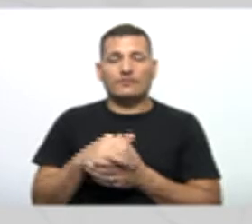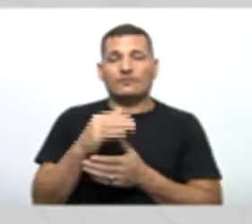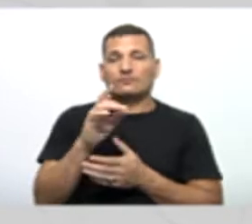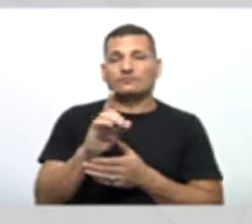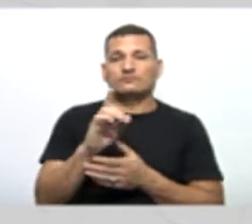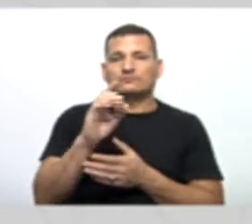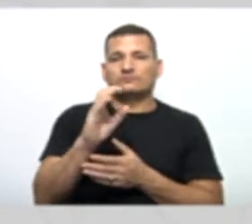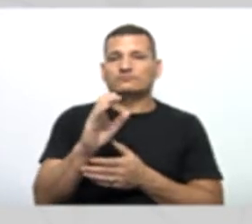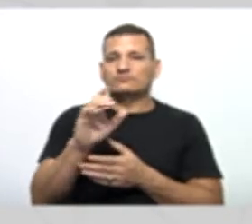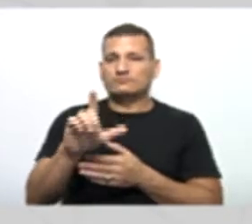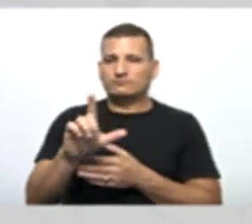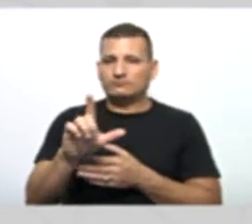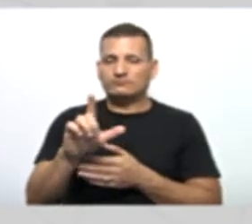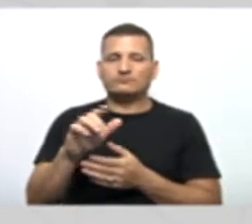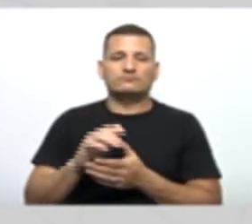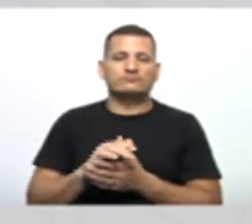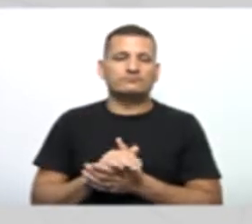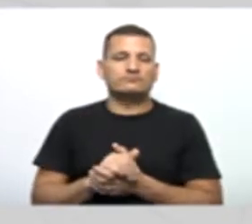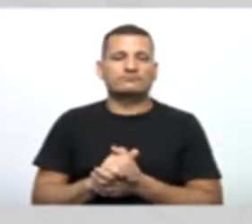com a DCL.